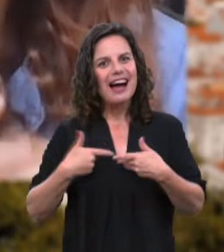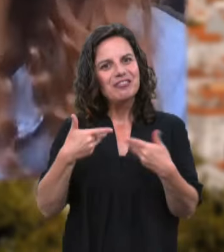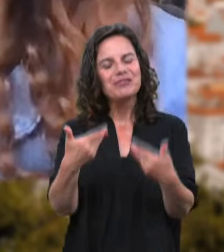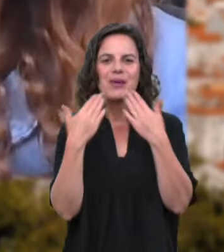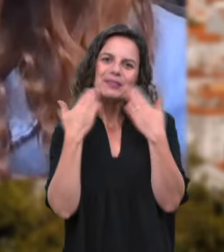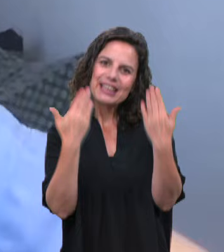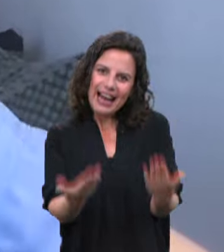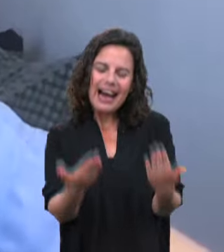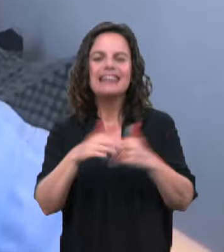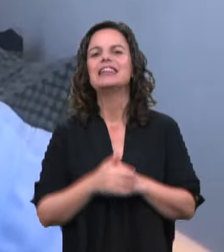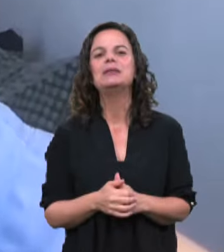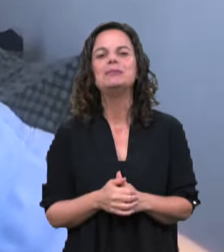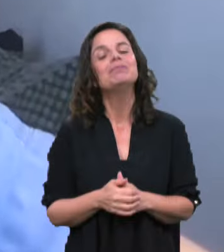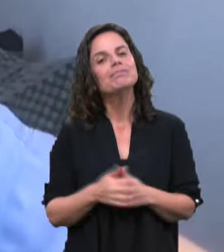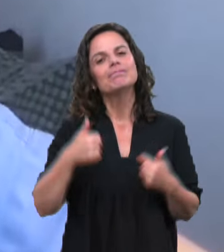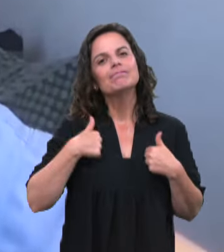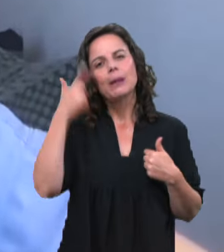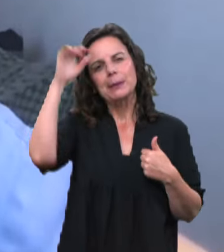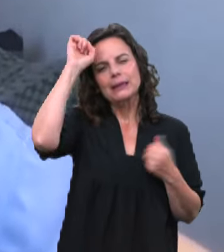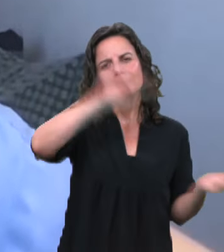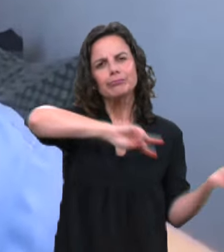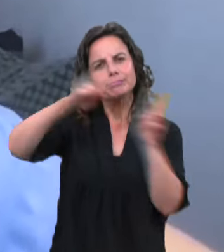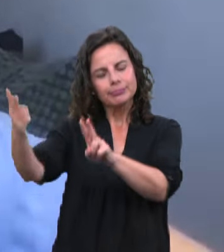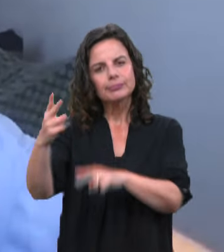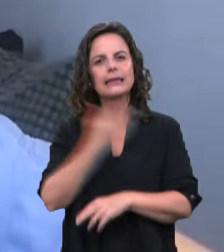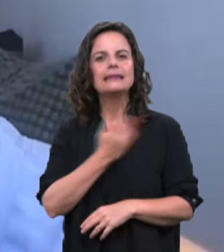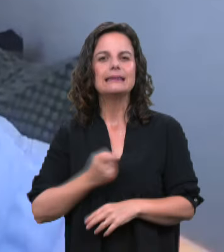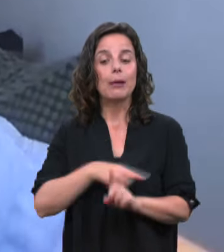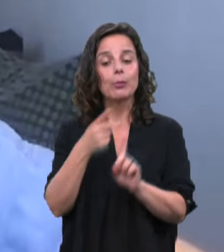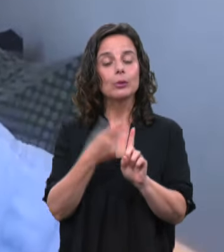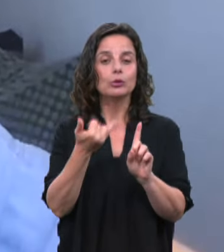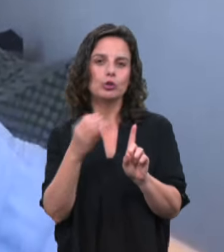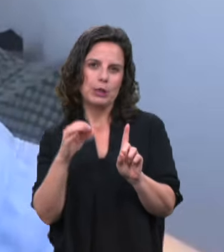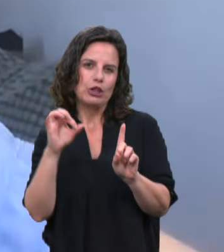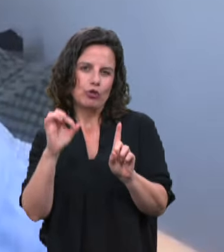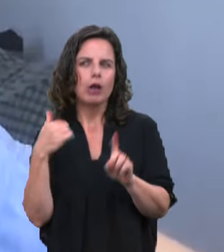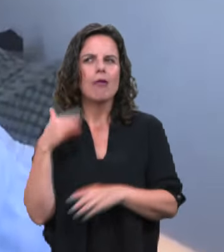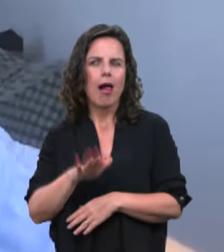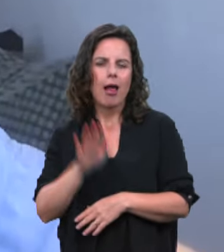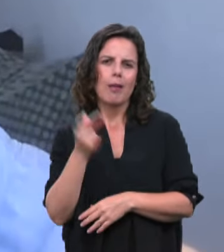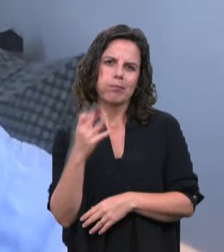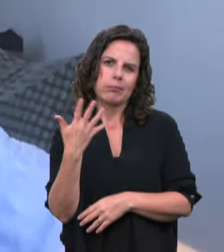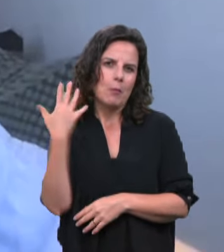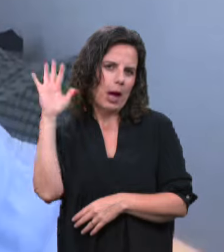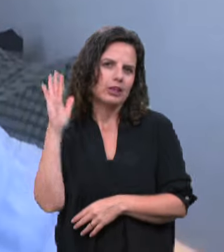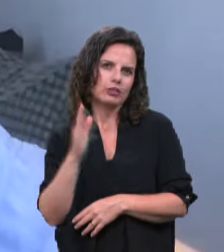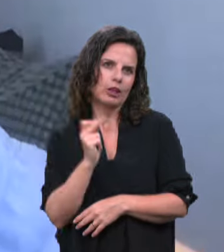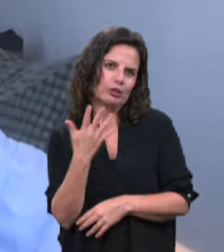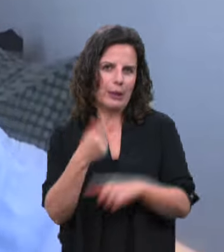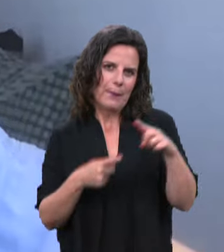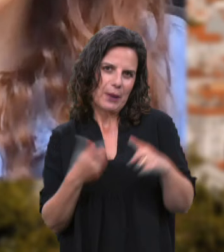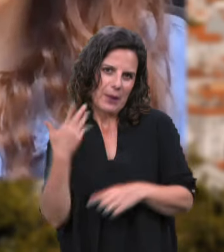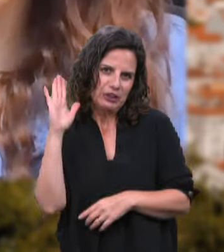pelo convite. E eu mudei-me para Berlim em dezembro de 2018, ou seja, já estou aqui há mais de 5 anos e meio.